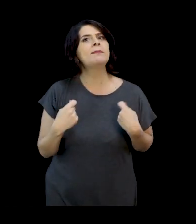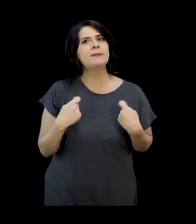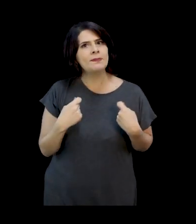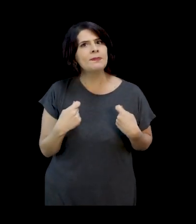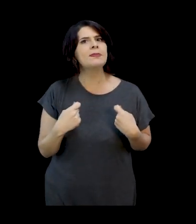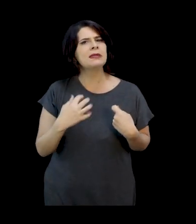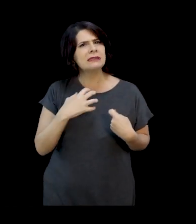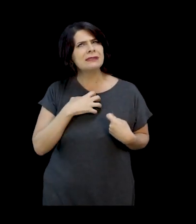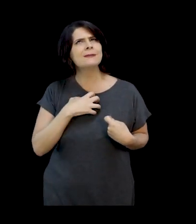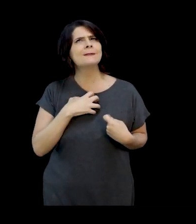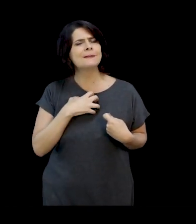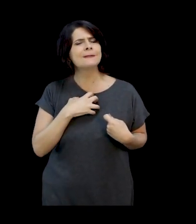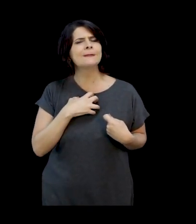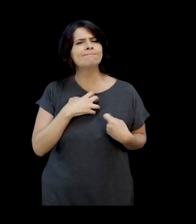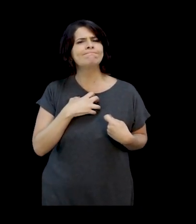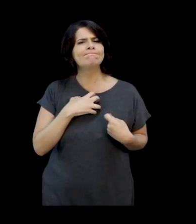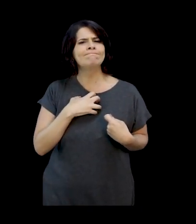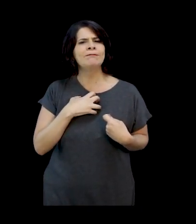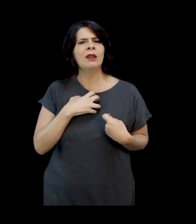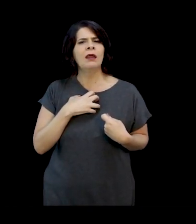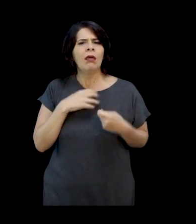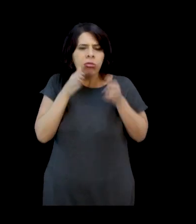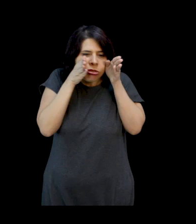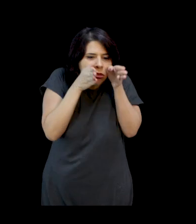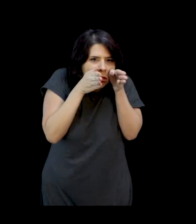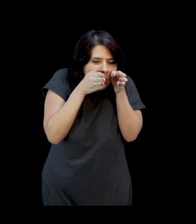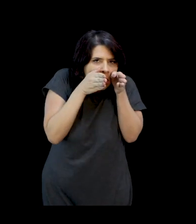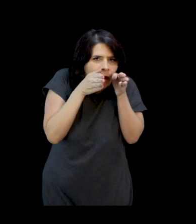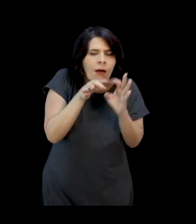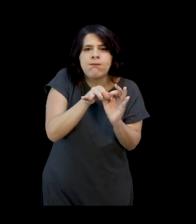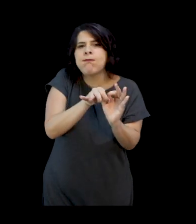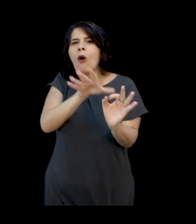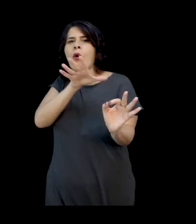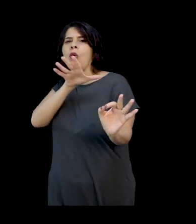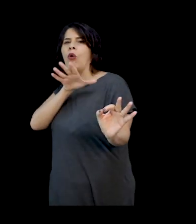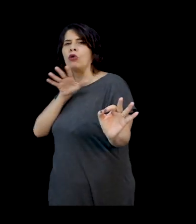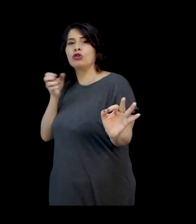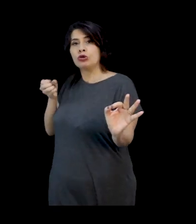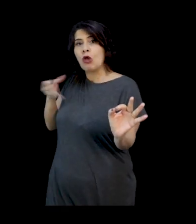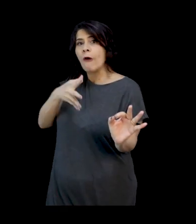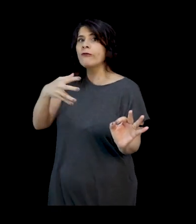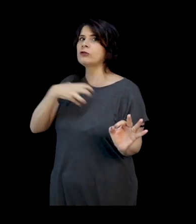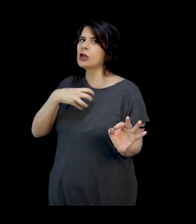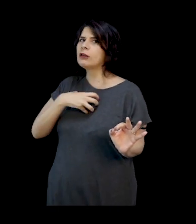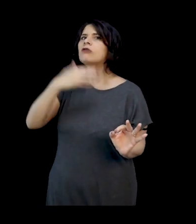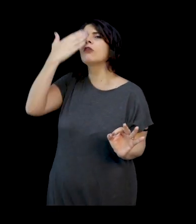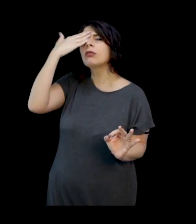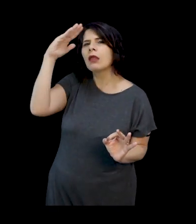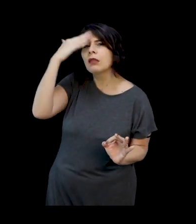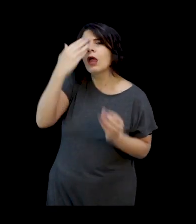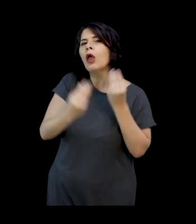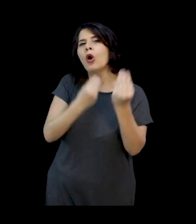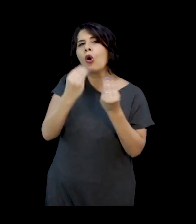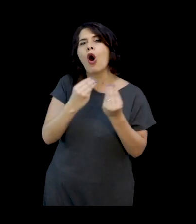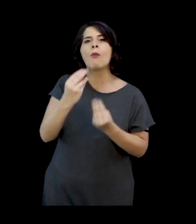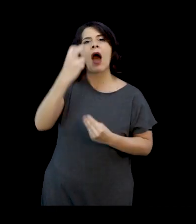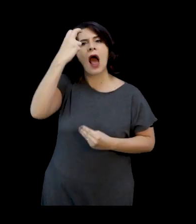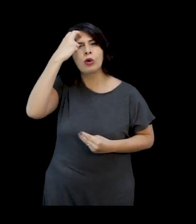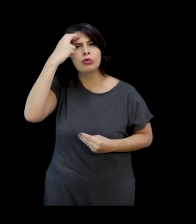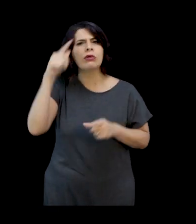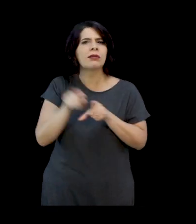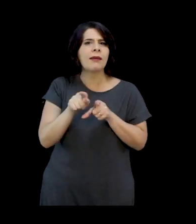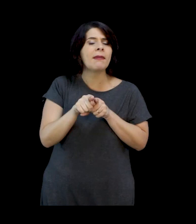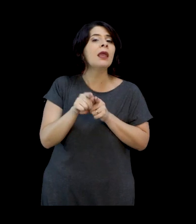ser, de alguma maneira, a gente tem que se desalienar desta forma como nós aceitamos toda a cultura e o discurso